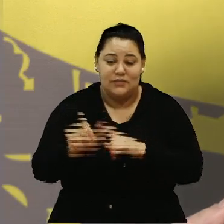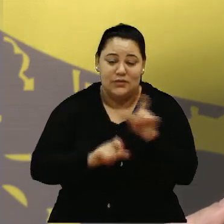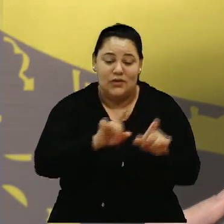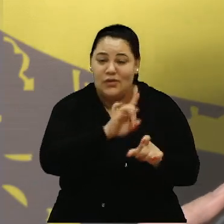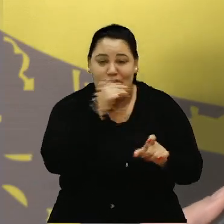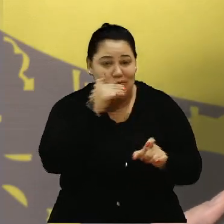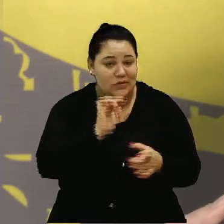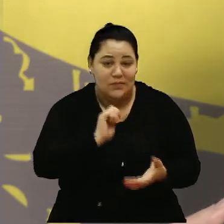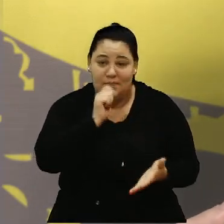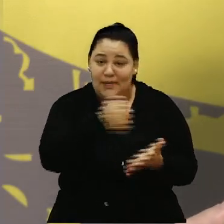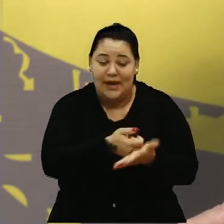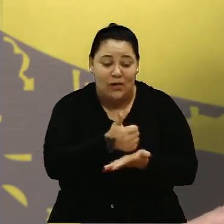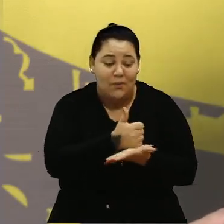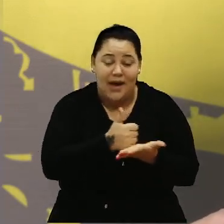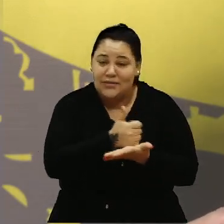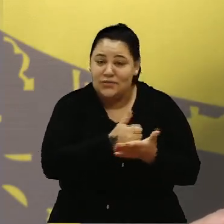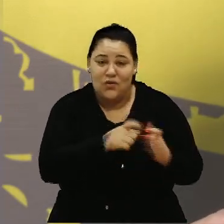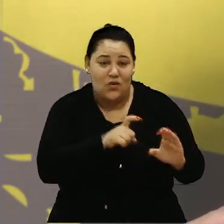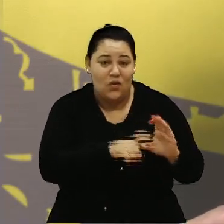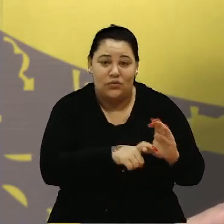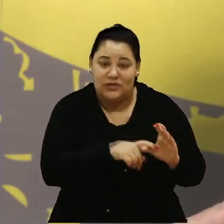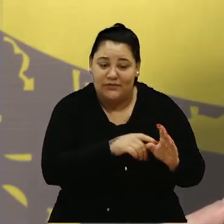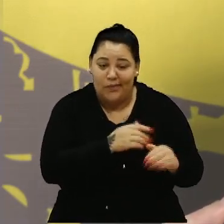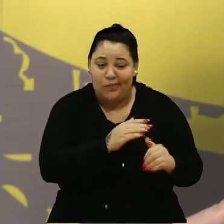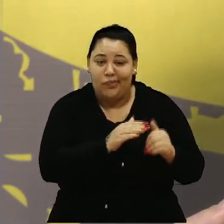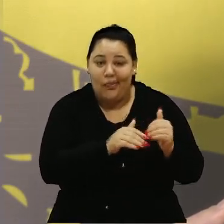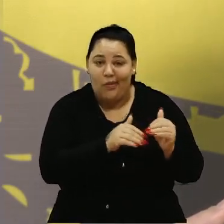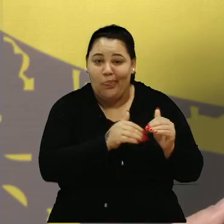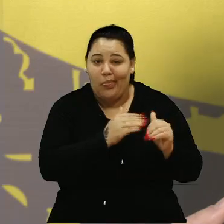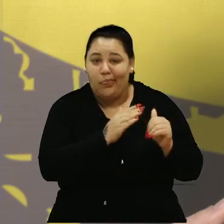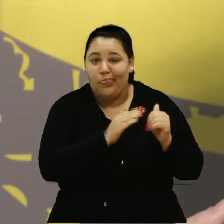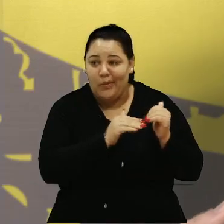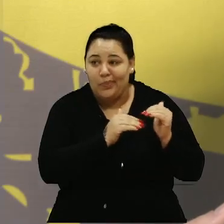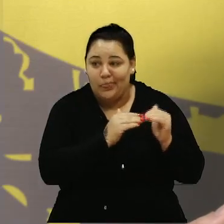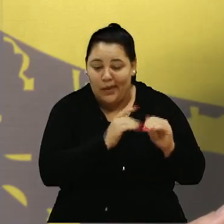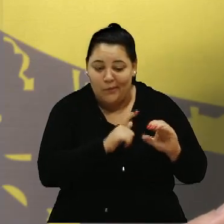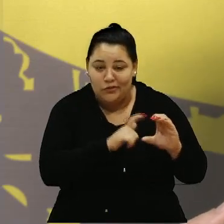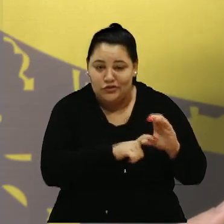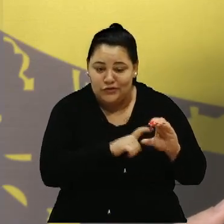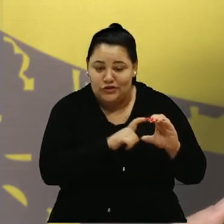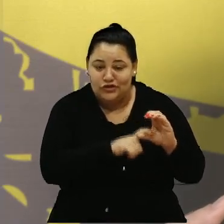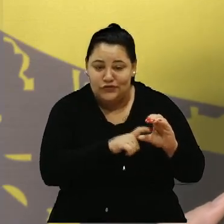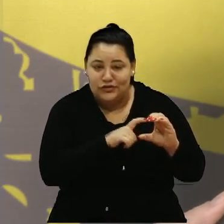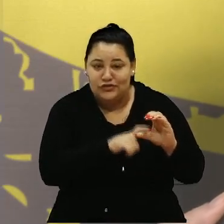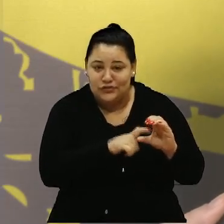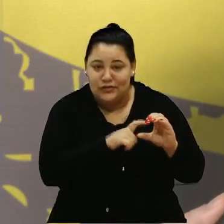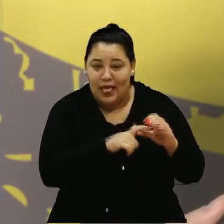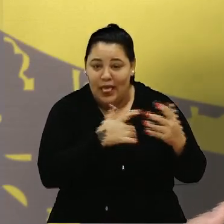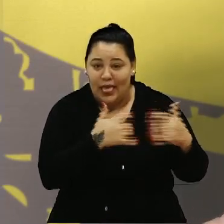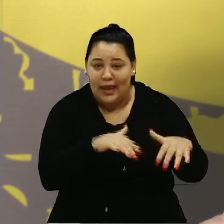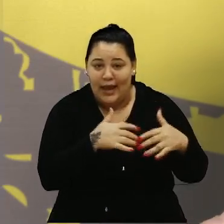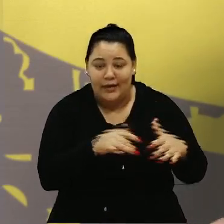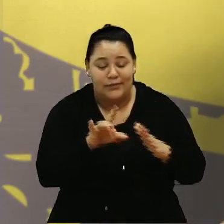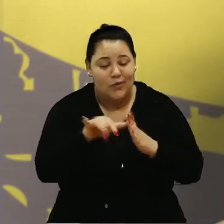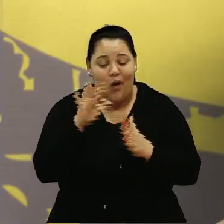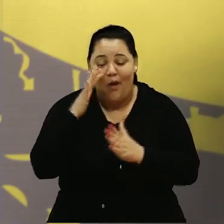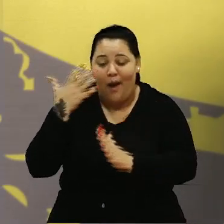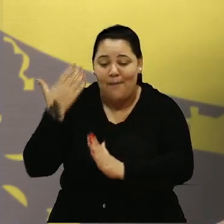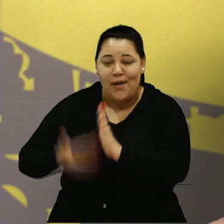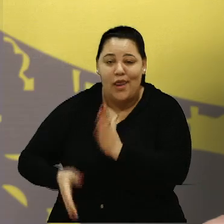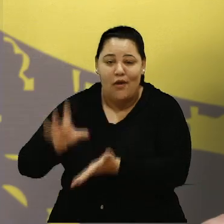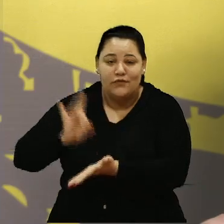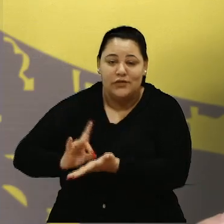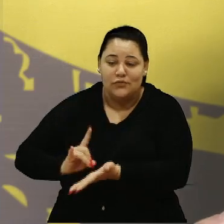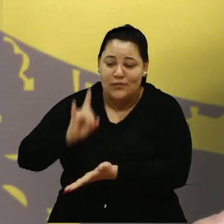pagar as suas contas, né? E aí vai gerando um endividamento e aí vai acarretando na perda dos apartamentos. Então, é uma